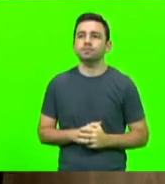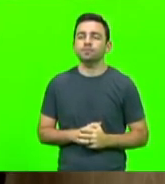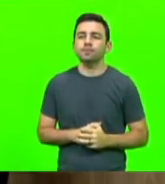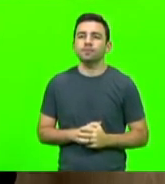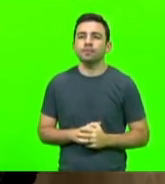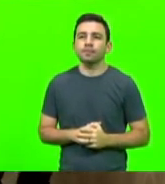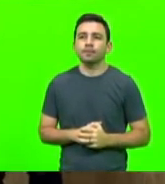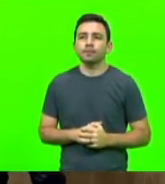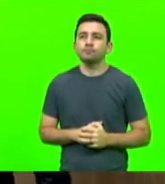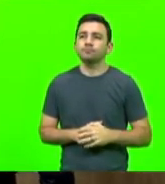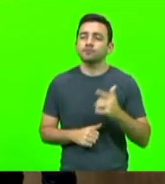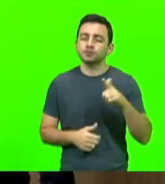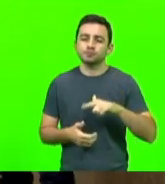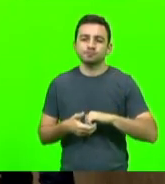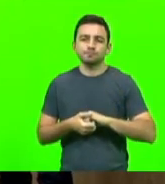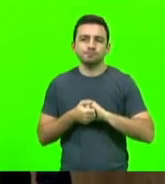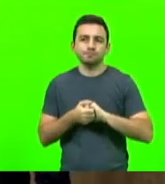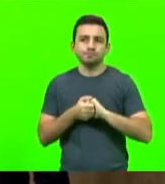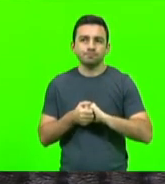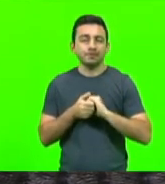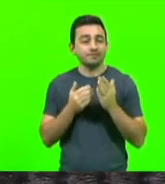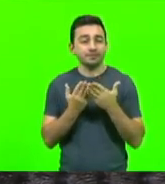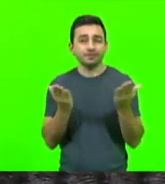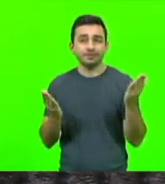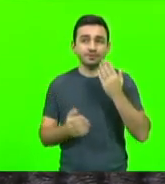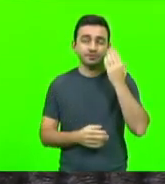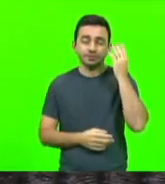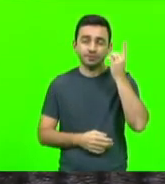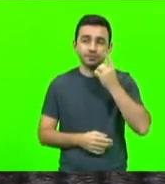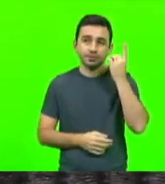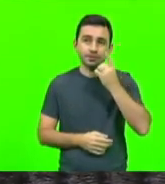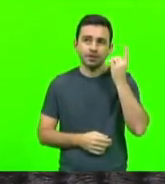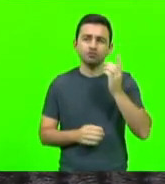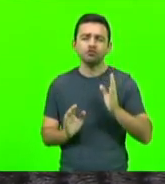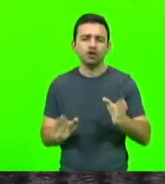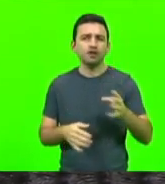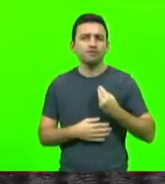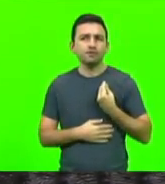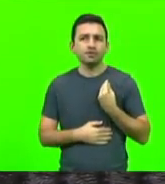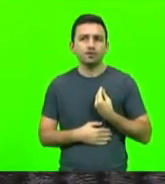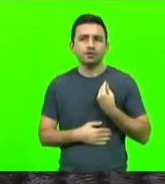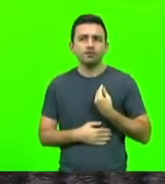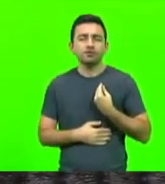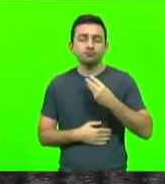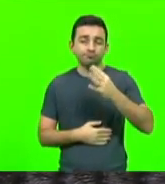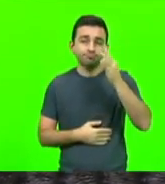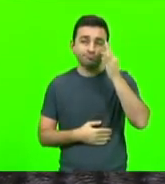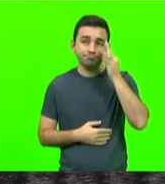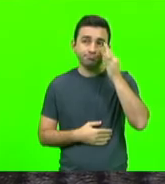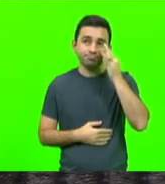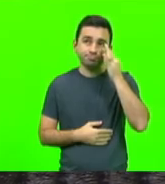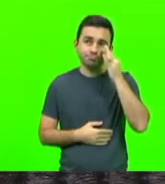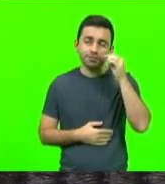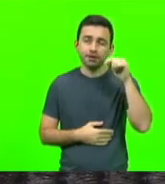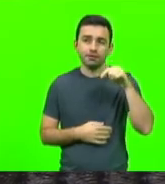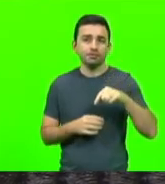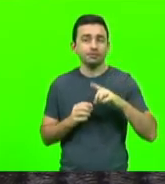Mais uma vez, minhas saudações aos senhores deputados já na casa, os que estão nos acompanhando via